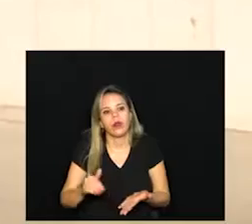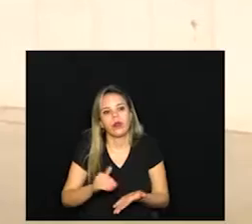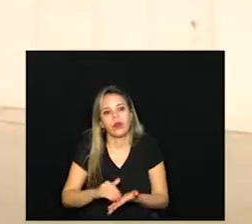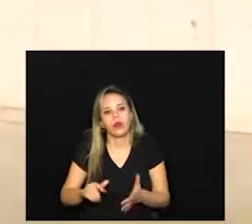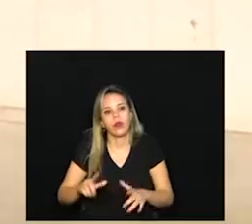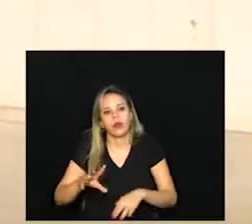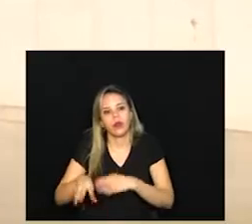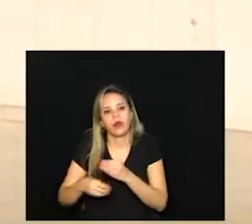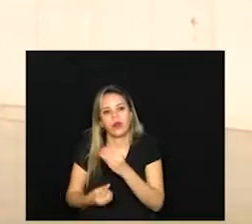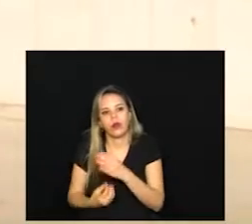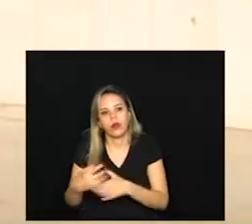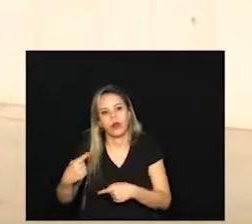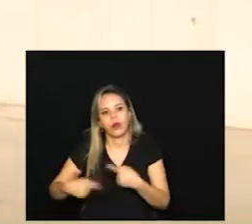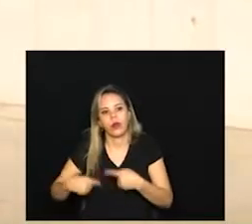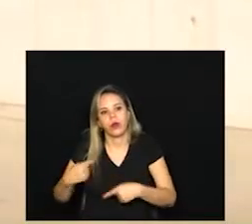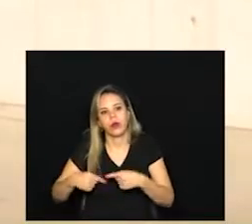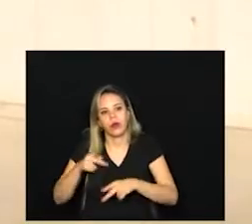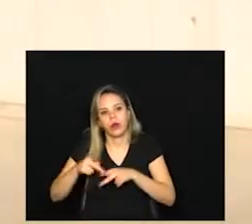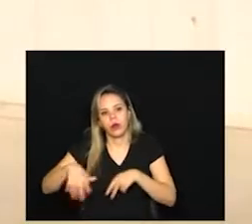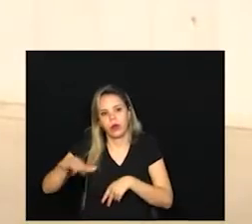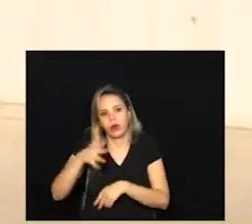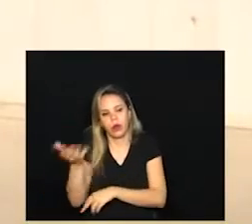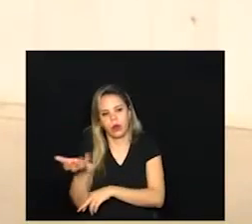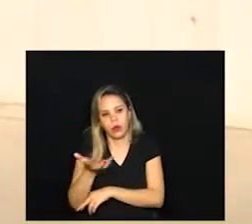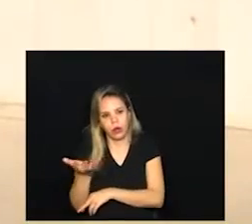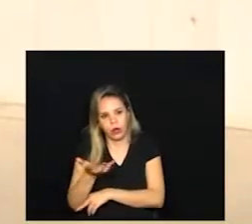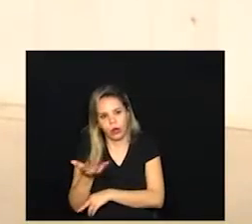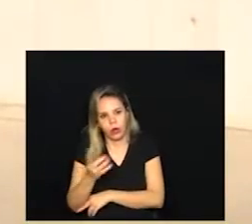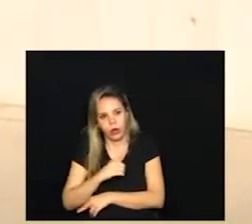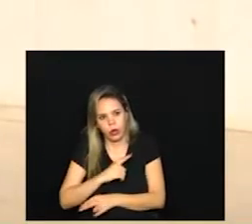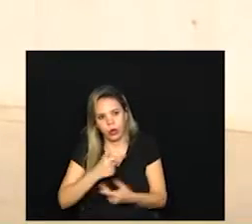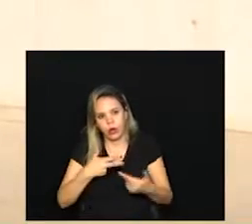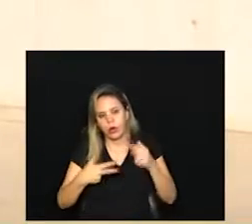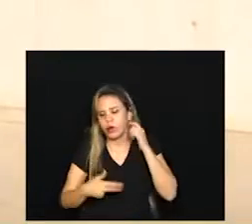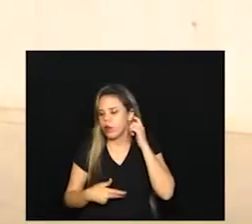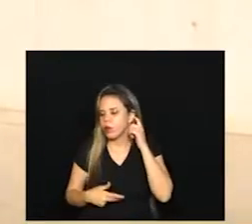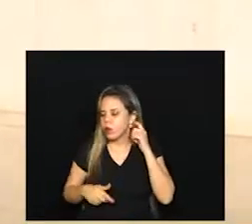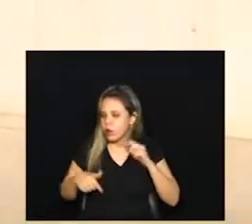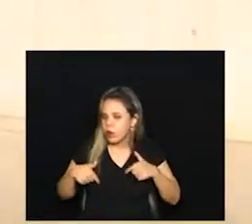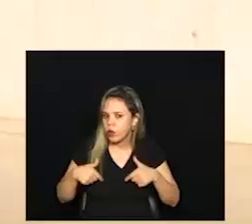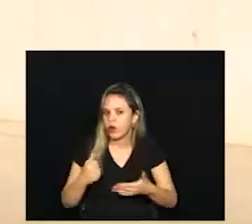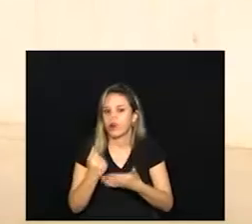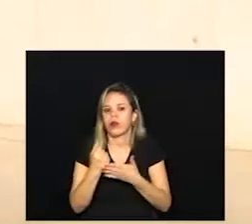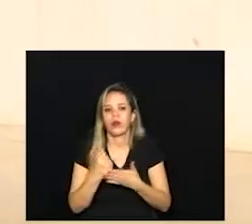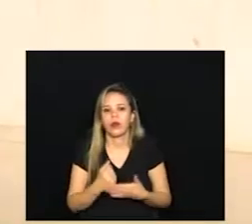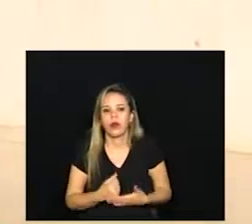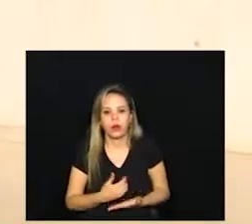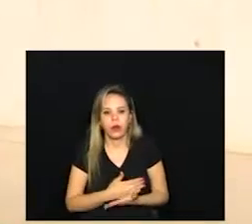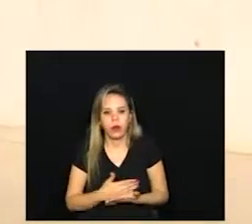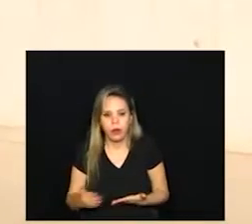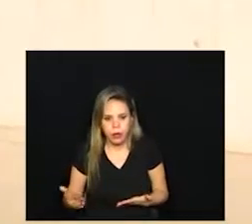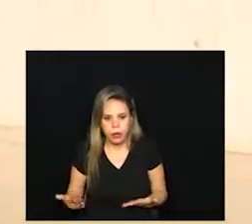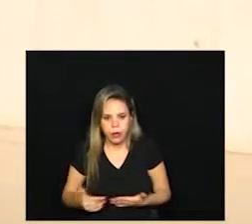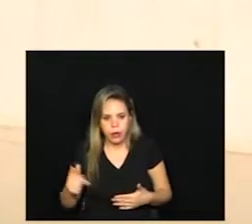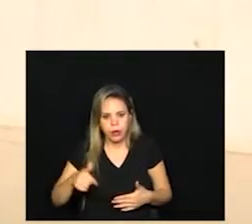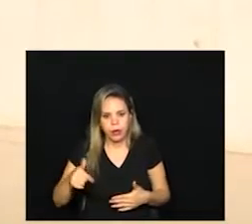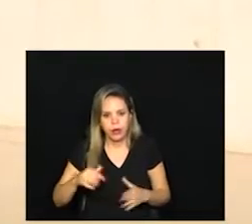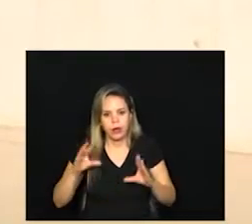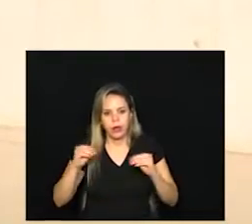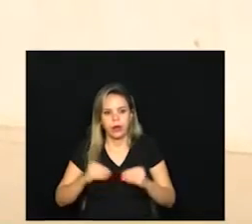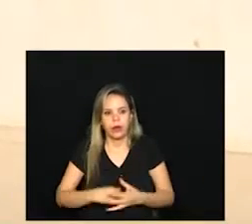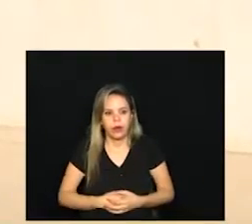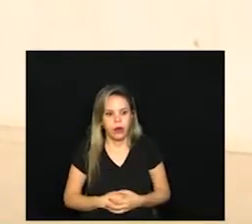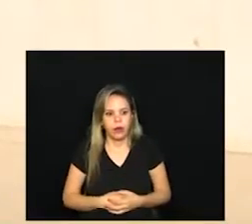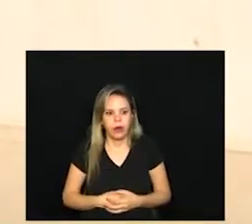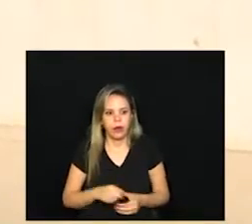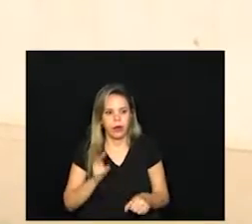está inserida a política para a população em situação de rua, tem várias ações para poder, começando a partir desta noite,